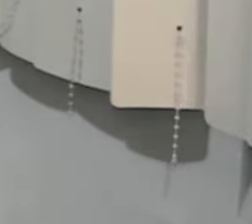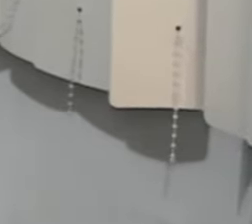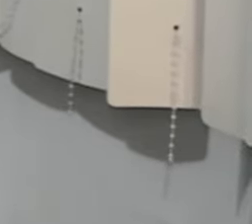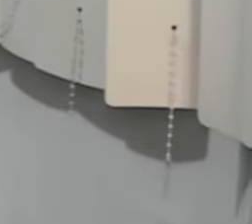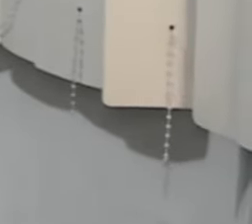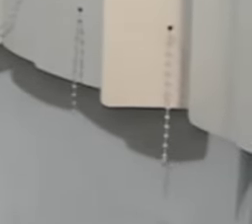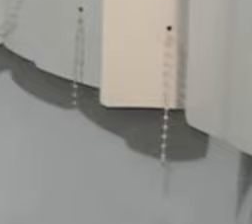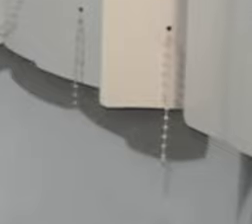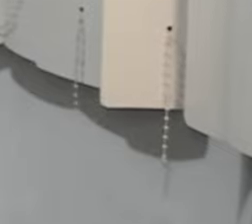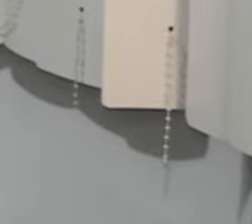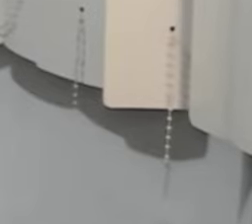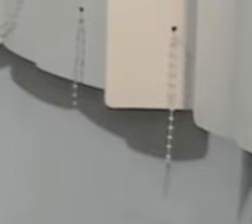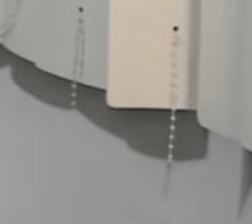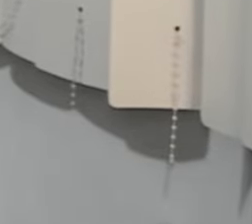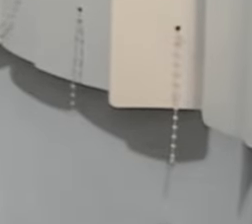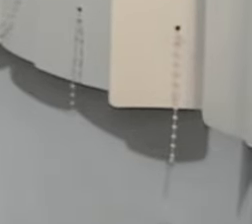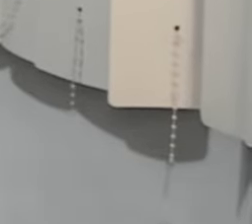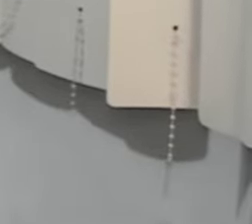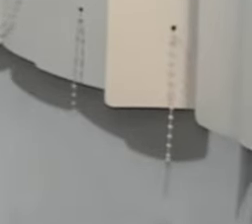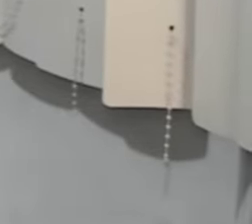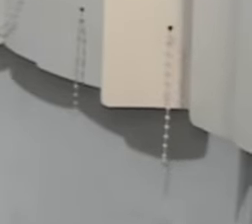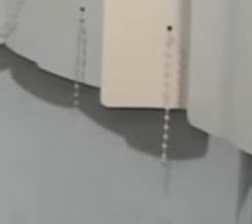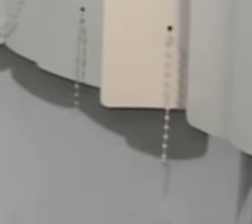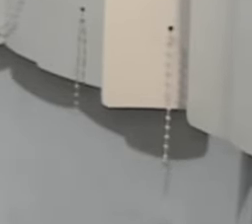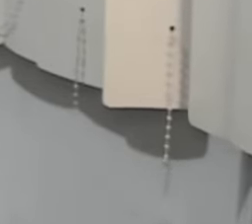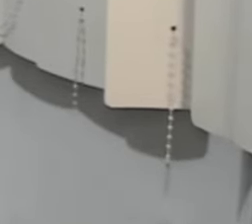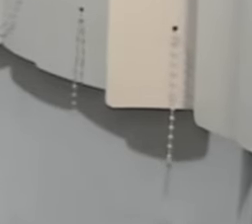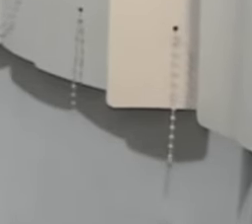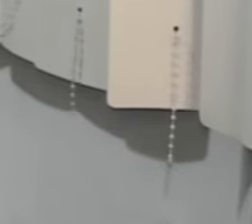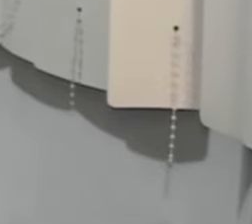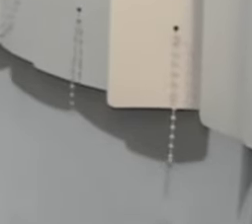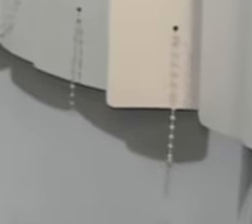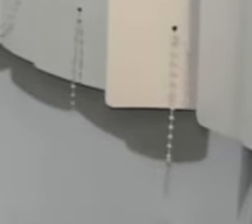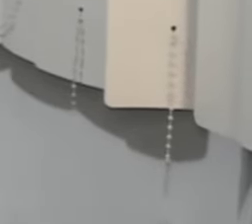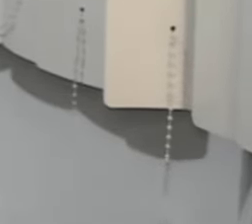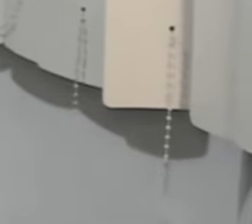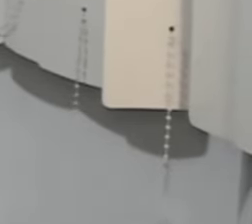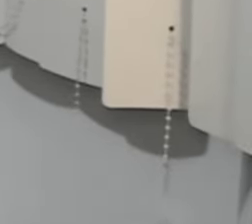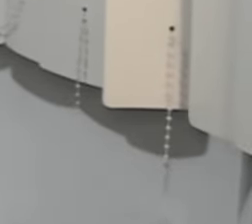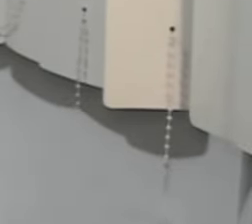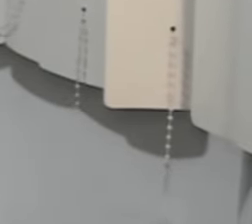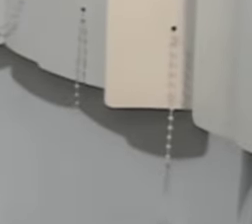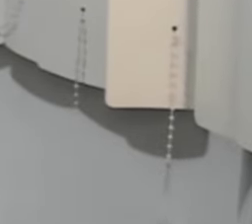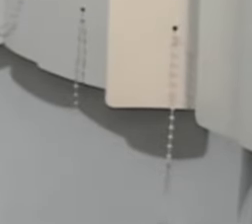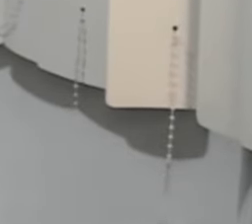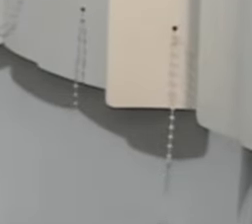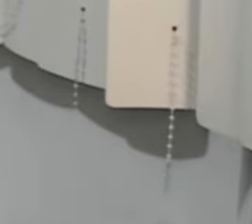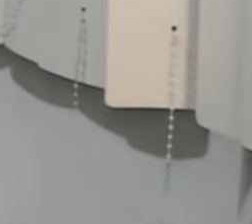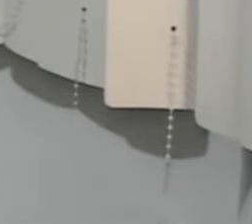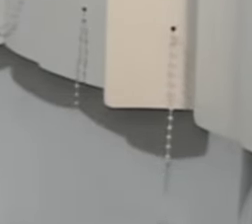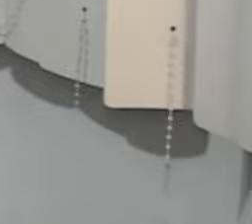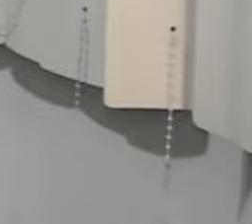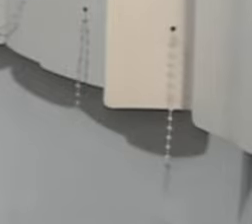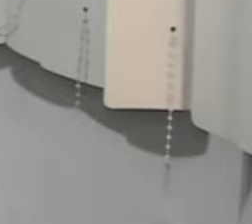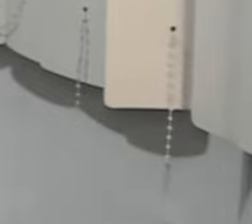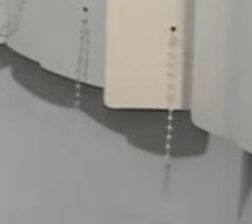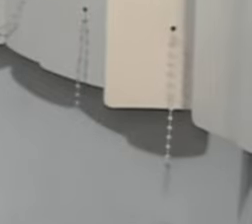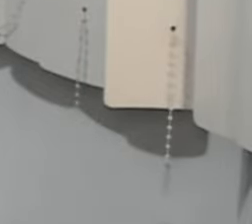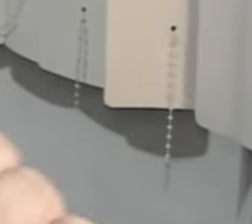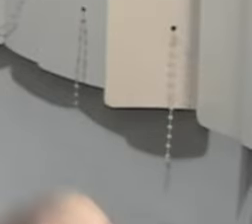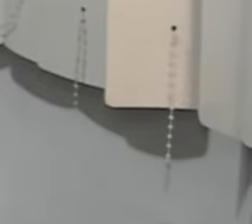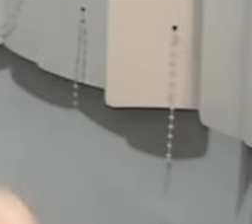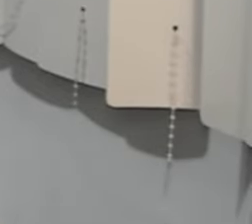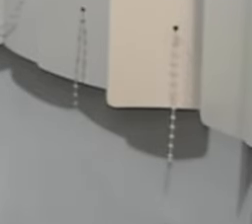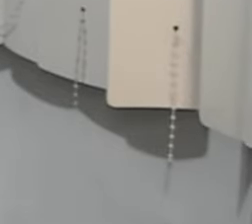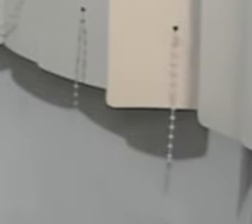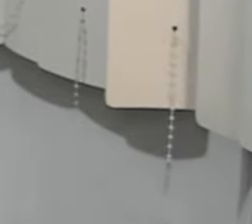três, o Jerônimo deu uma escorregada ali, mas depois se recuperou. E se você gosta do que a gente faz aqui no canal A Nova Máquina do Tempo, se